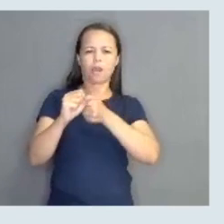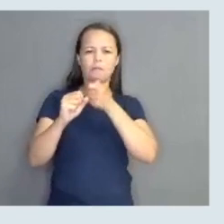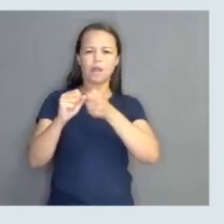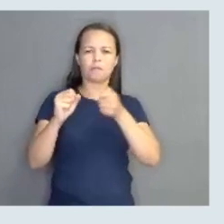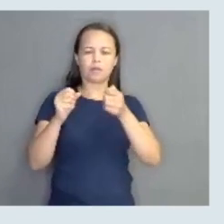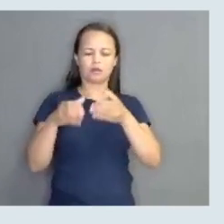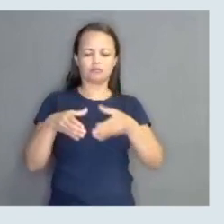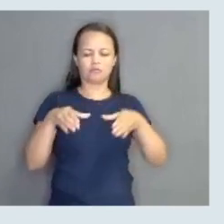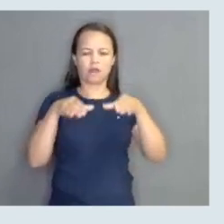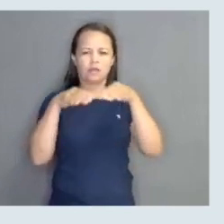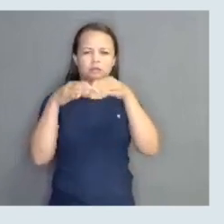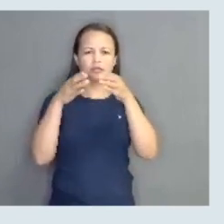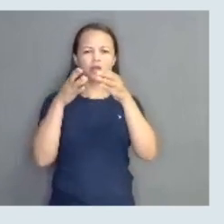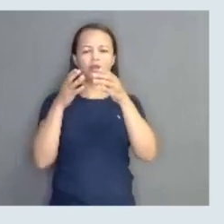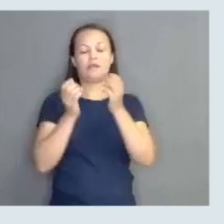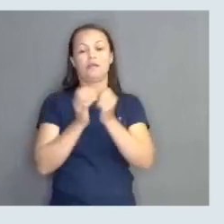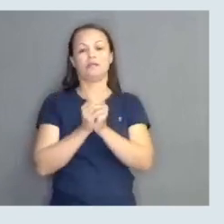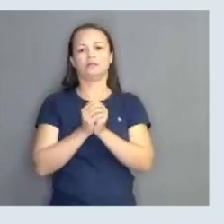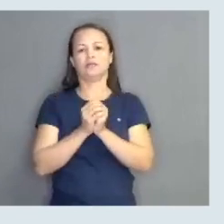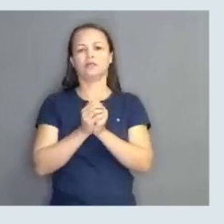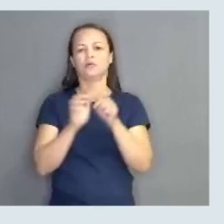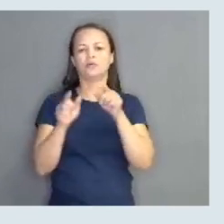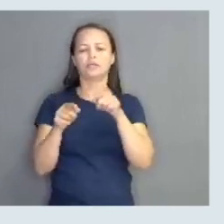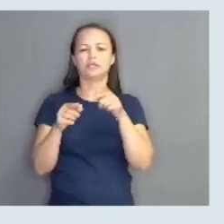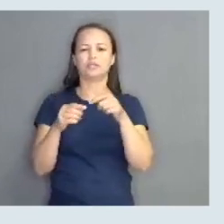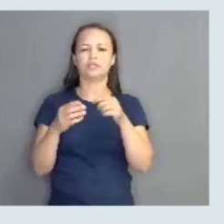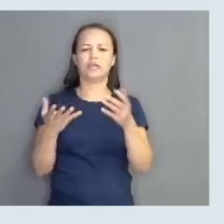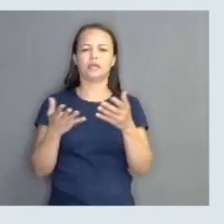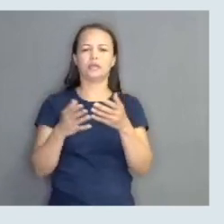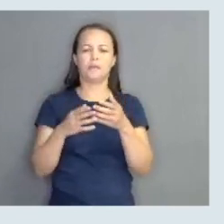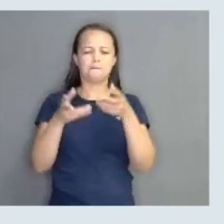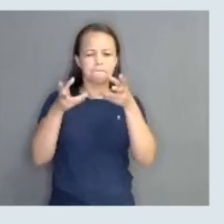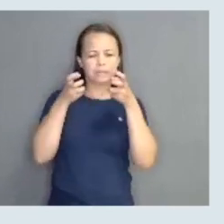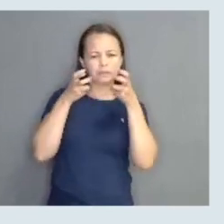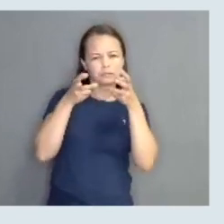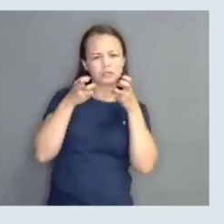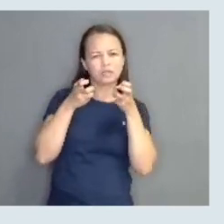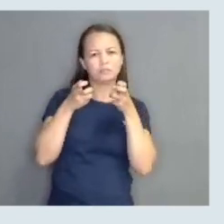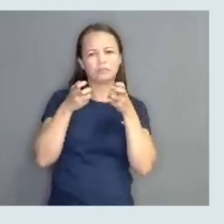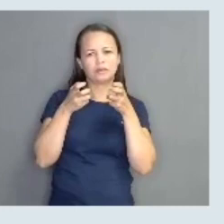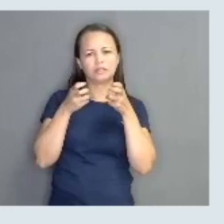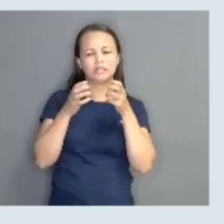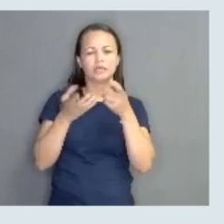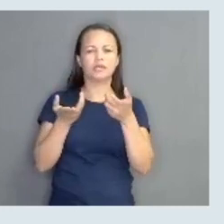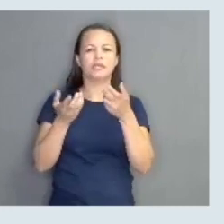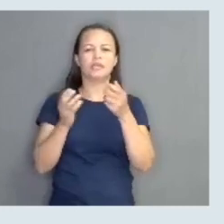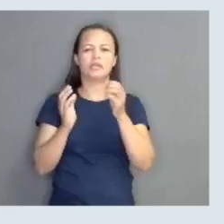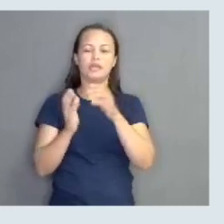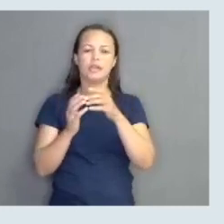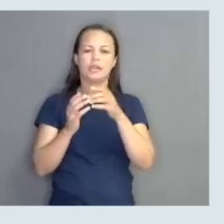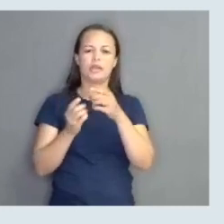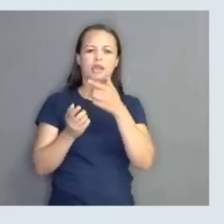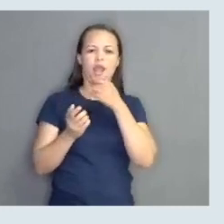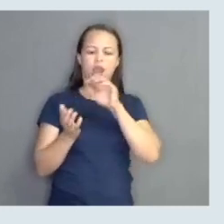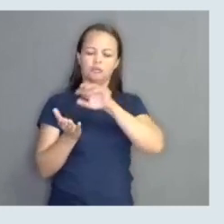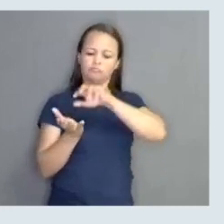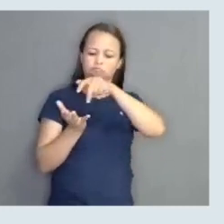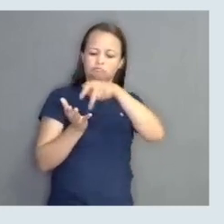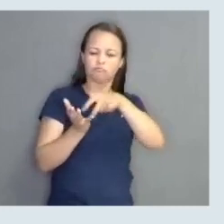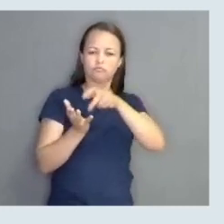tá? E que ele dominavam. Que vocês podem perceber que ele está inclinado, a estátua ela está